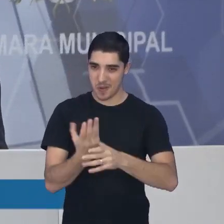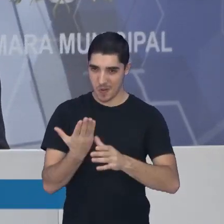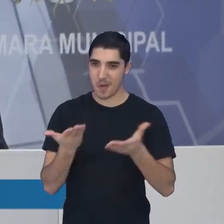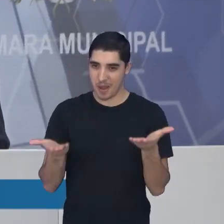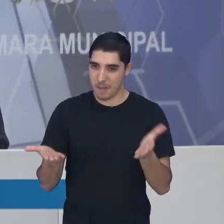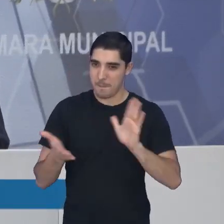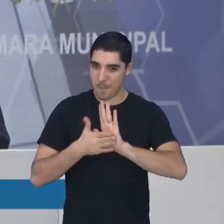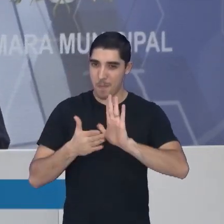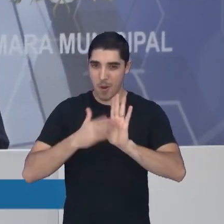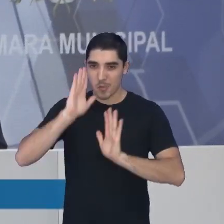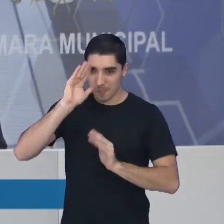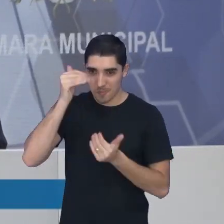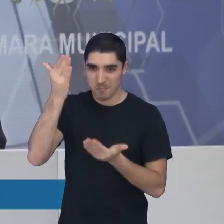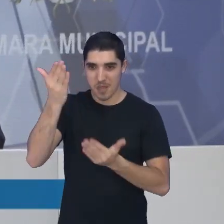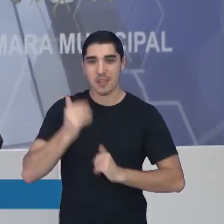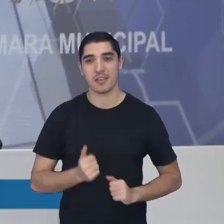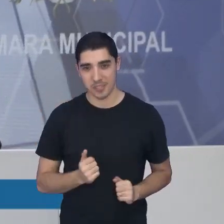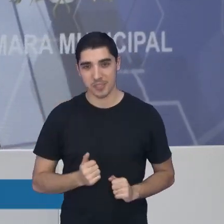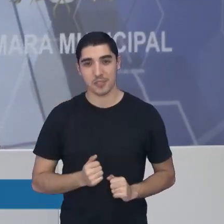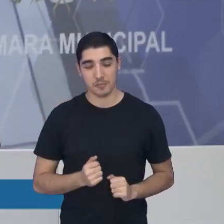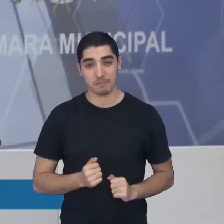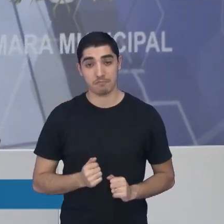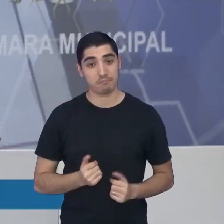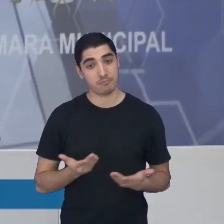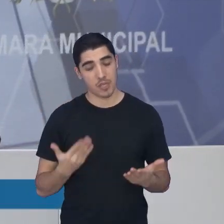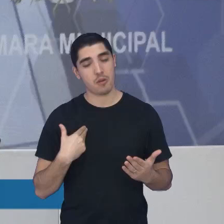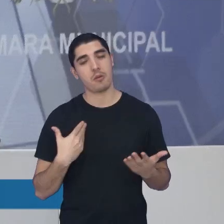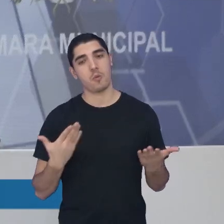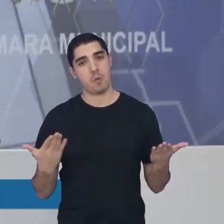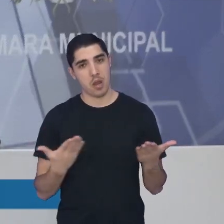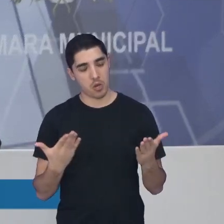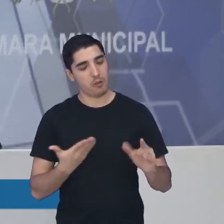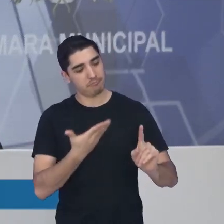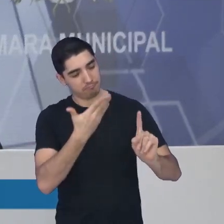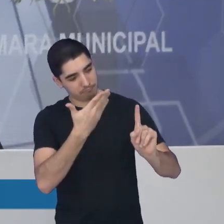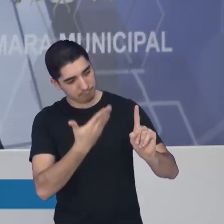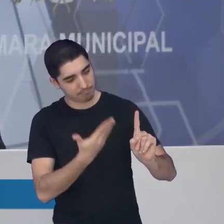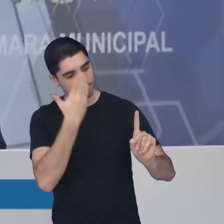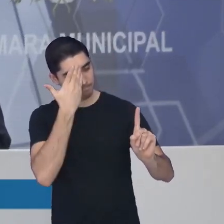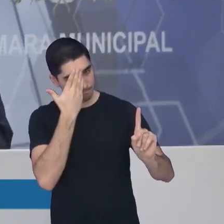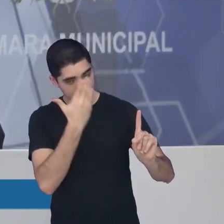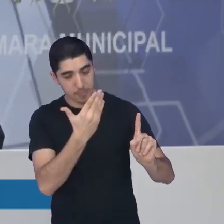da Univap, em nome do qual eu estendo a minha saudação